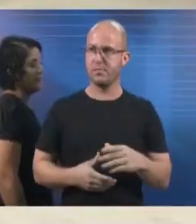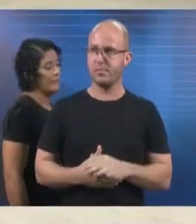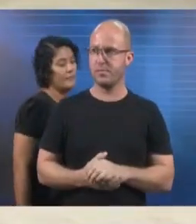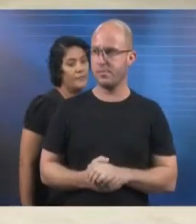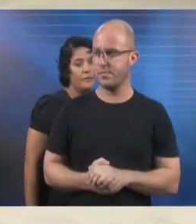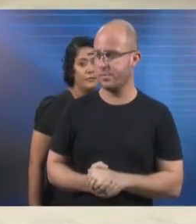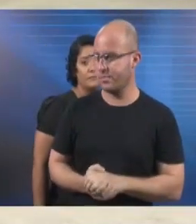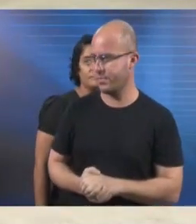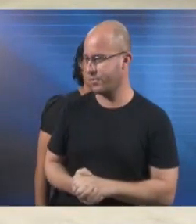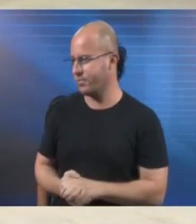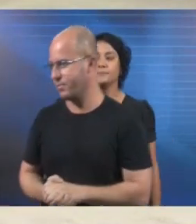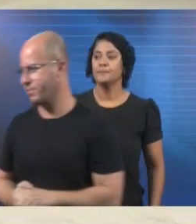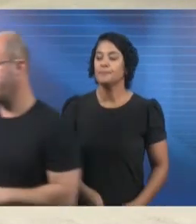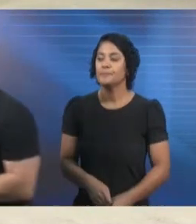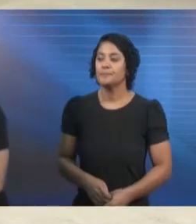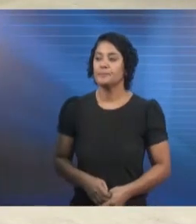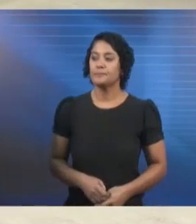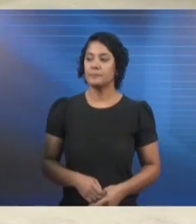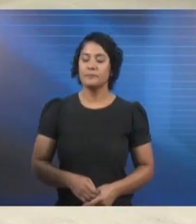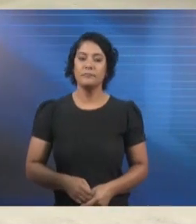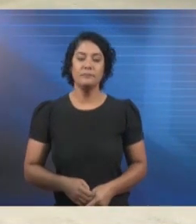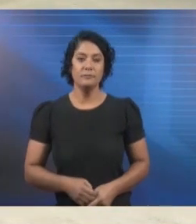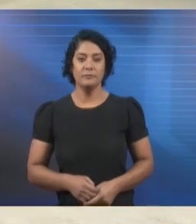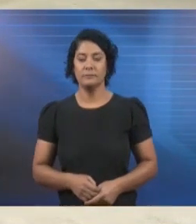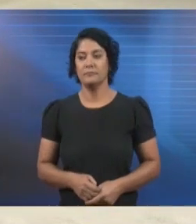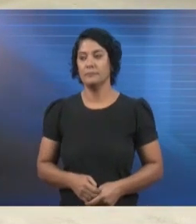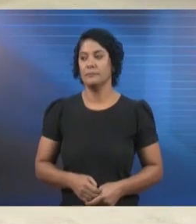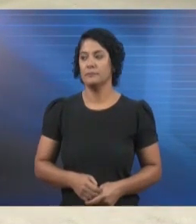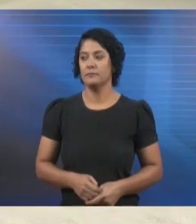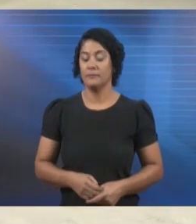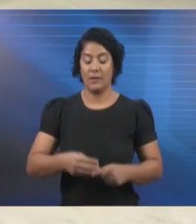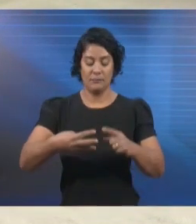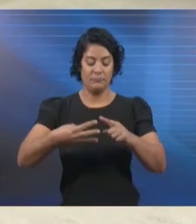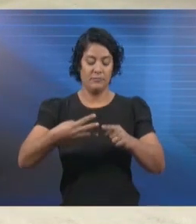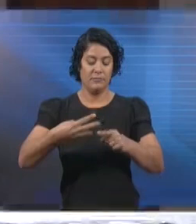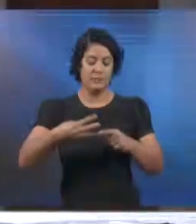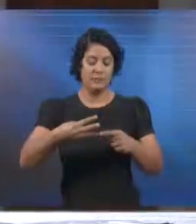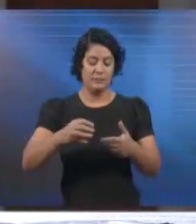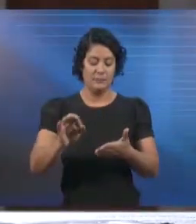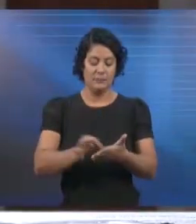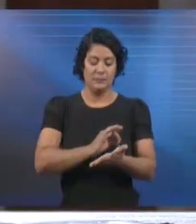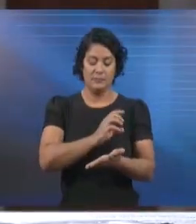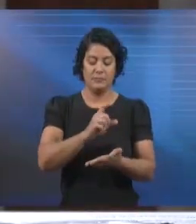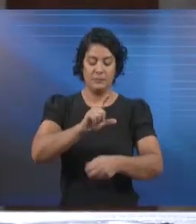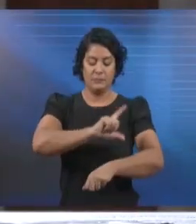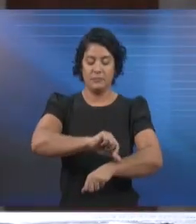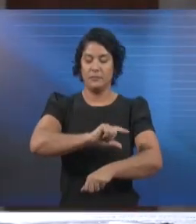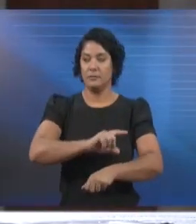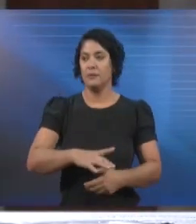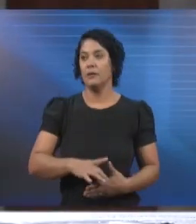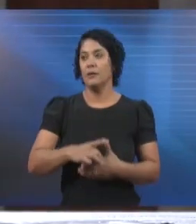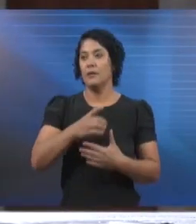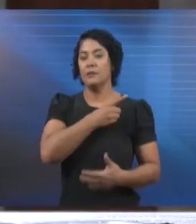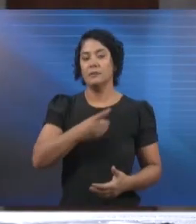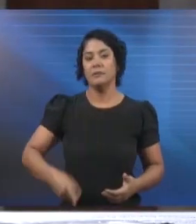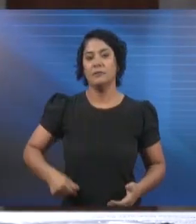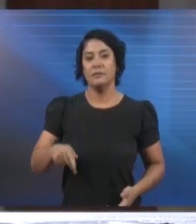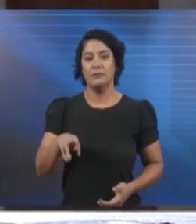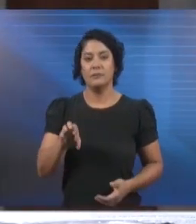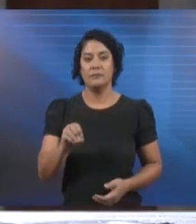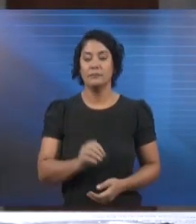presidente com a palavra o terceiro Líder inscrito no horário do lí deputado Gustavo